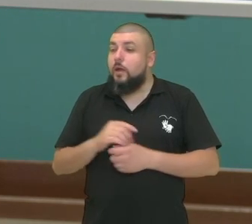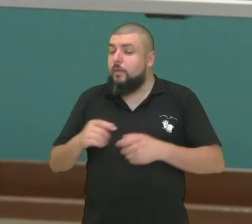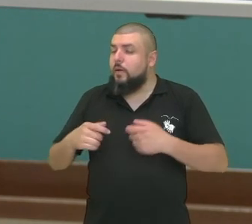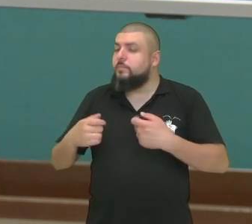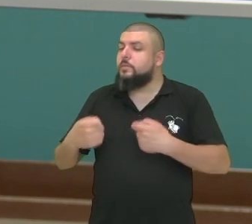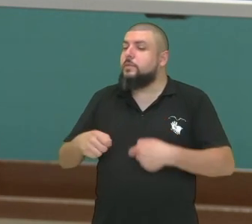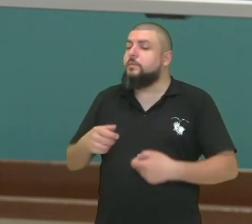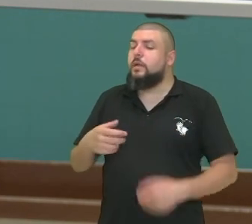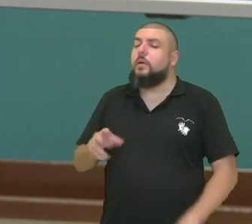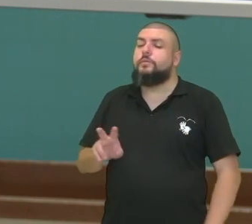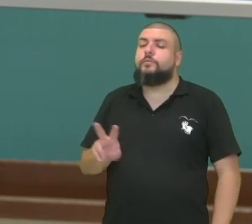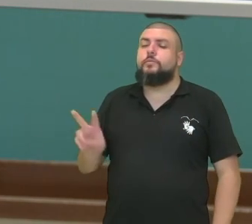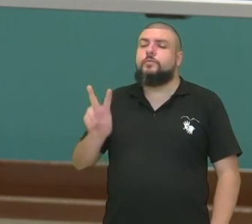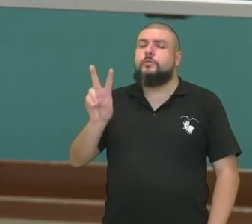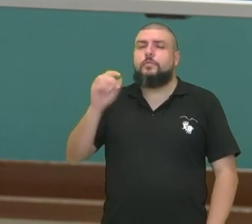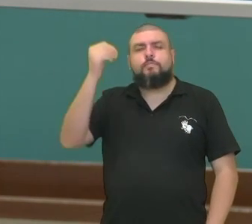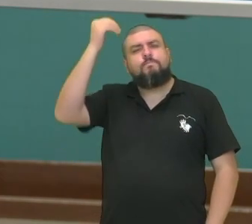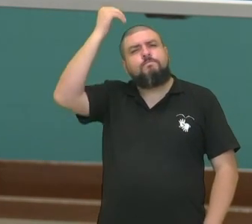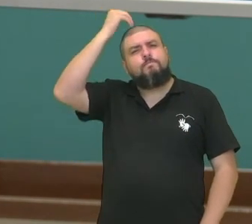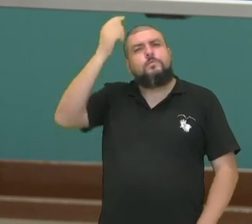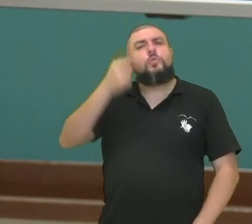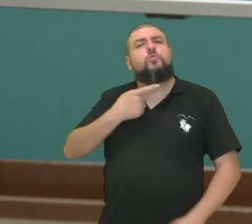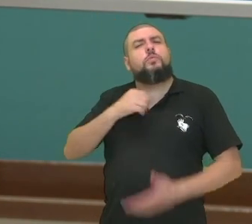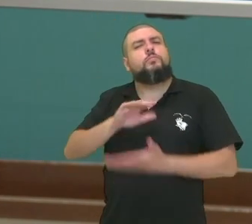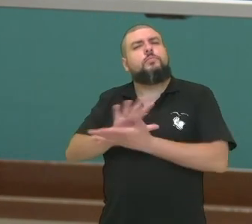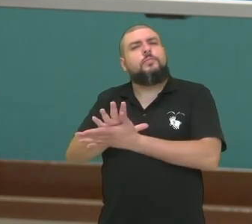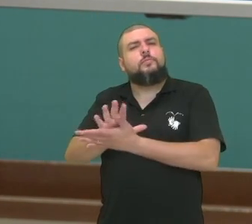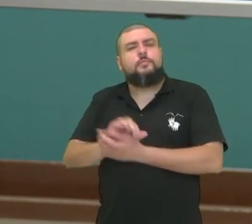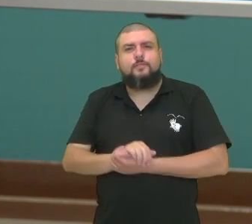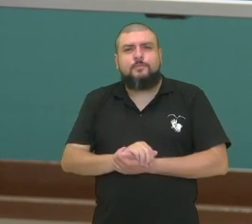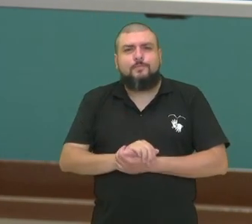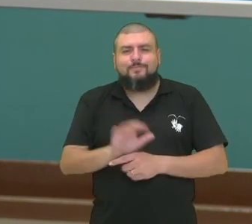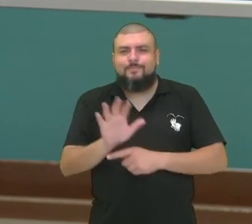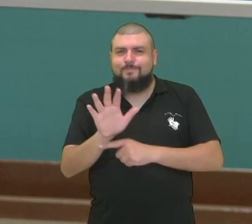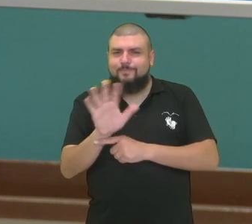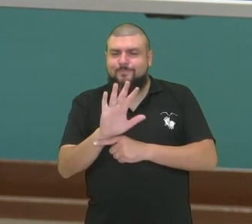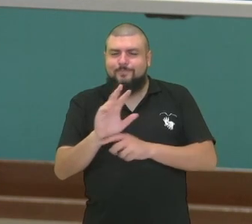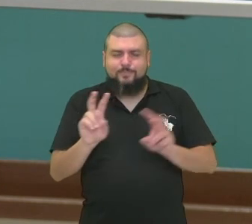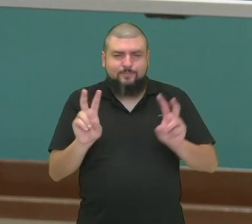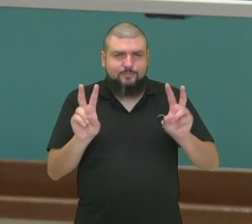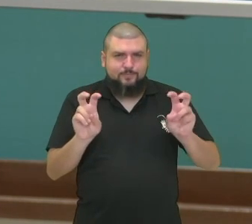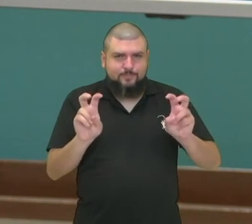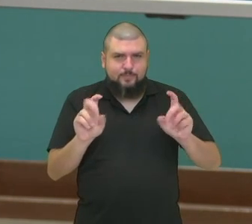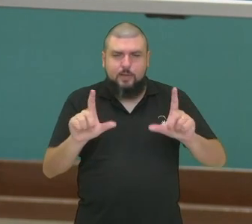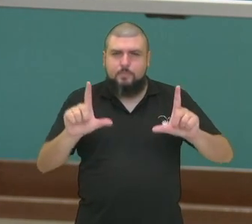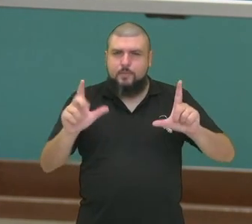mas na realidade quer desvalorizar. Neste